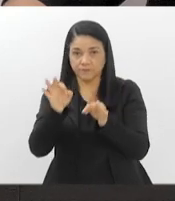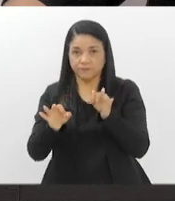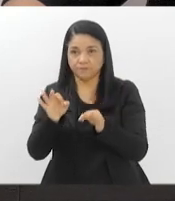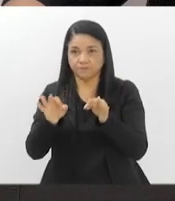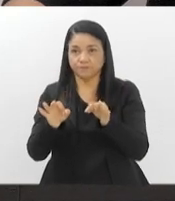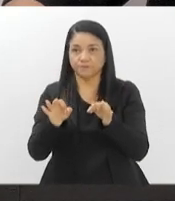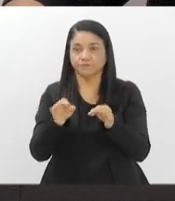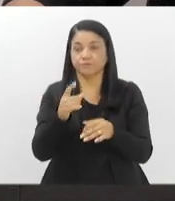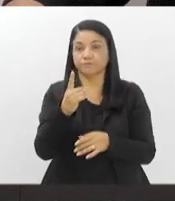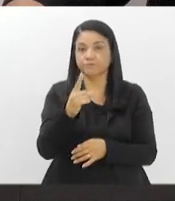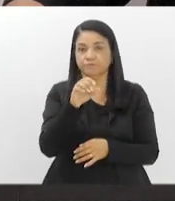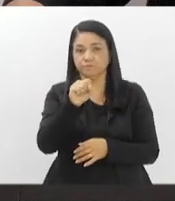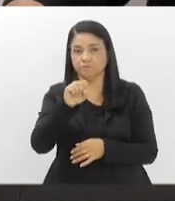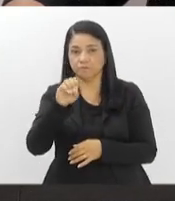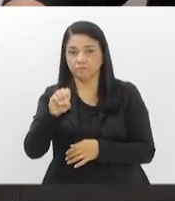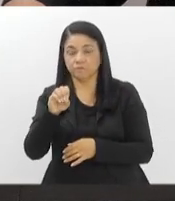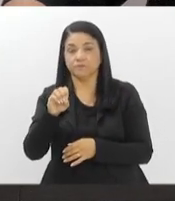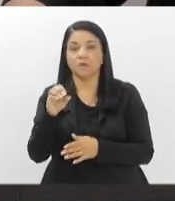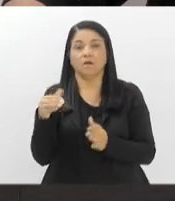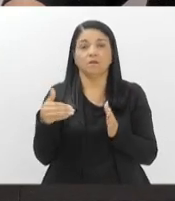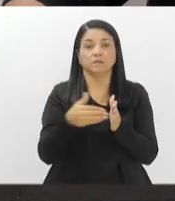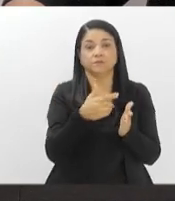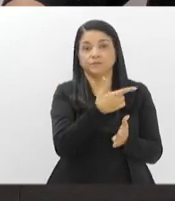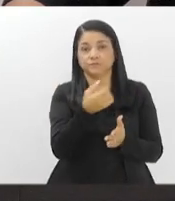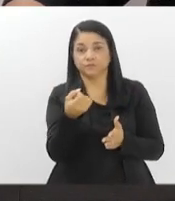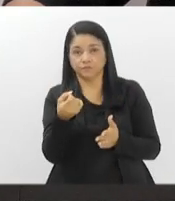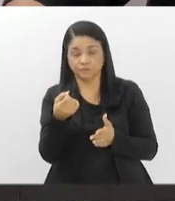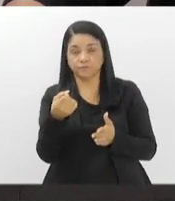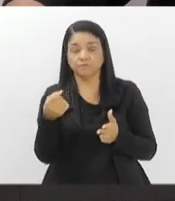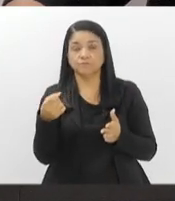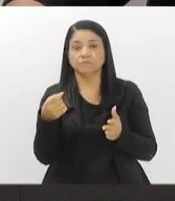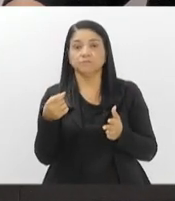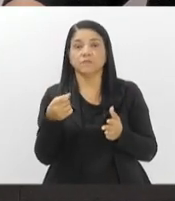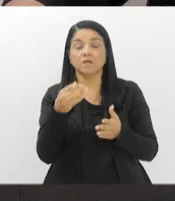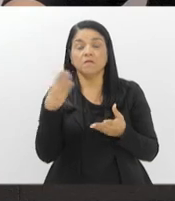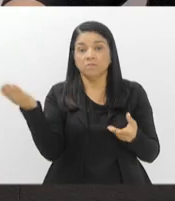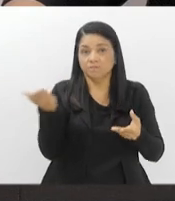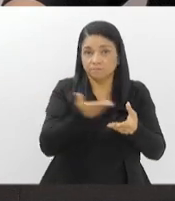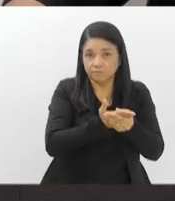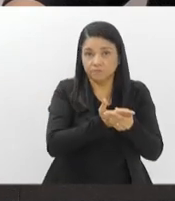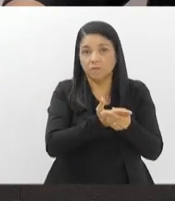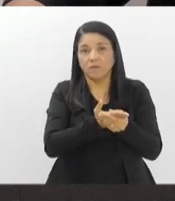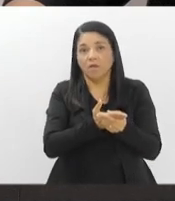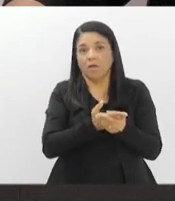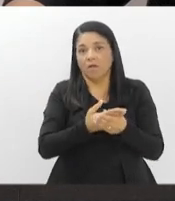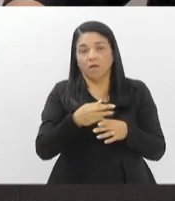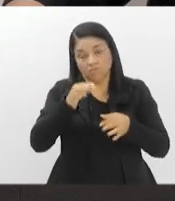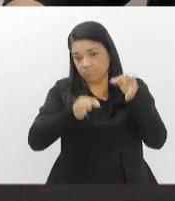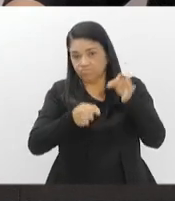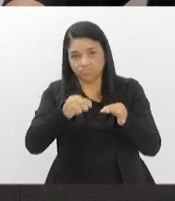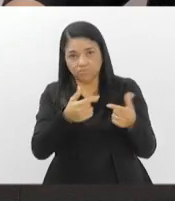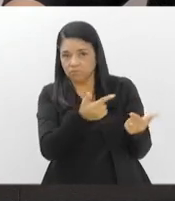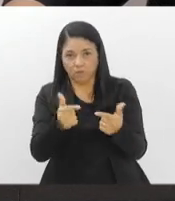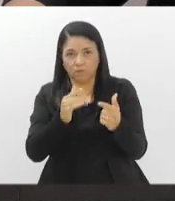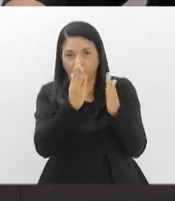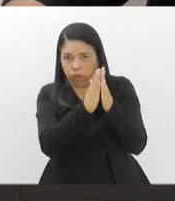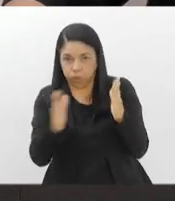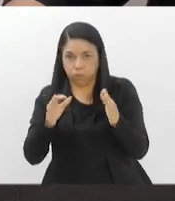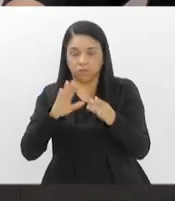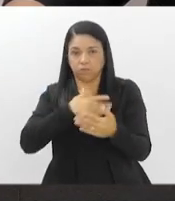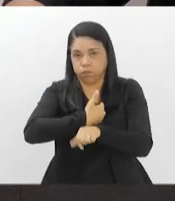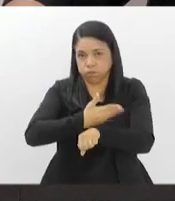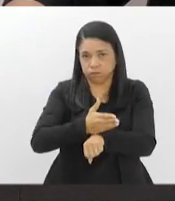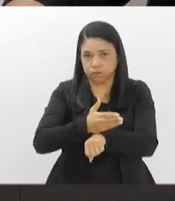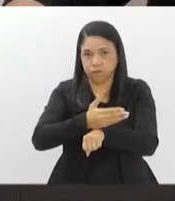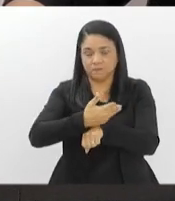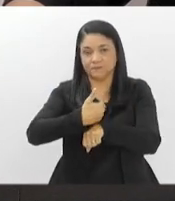de 180 a 200 ações ainda que que que estão tramitando que não tiveram trânsito julgado já passar o prazo esse levantamento eu